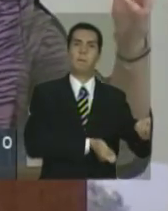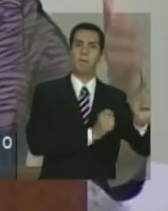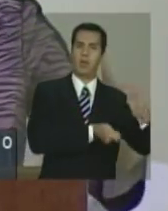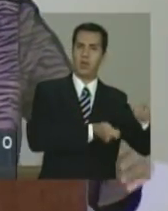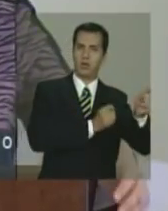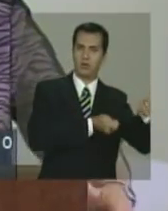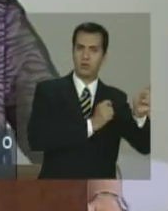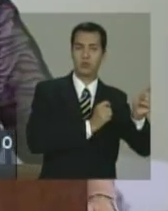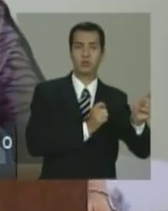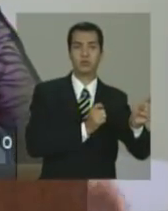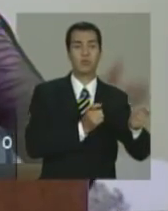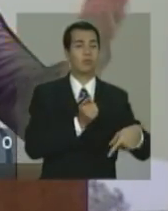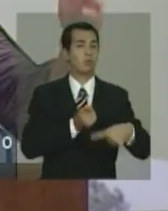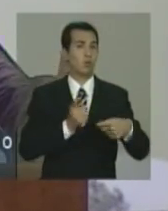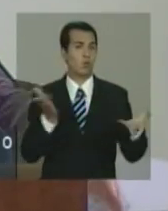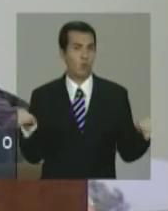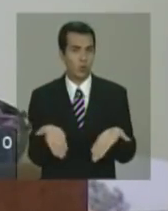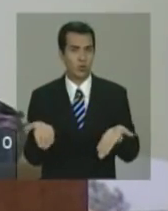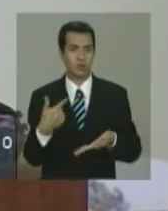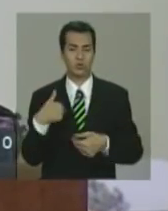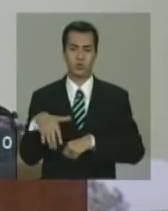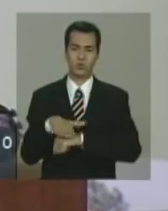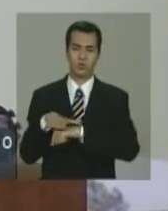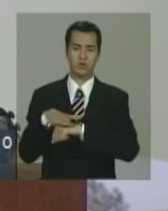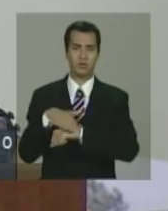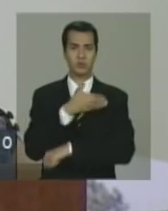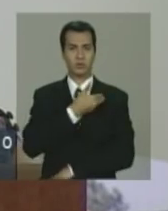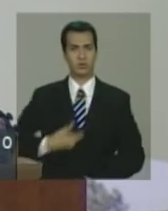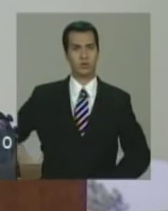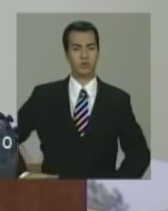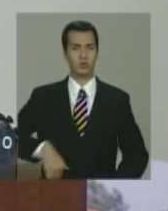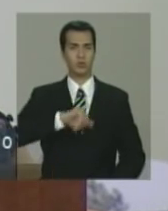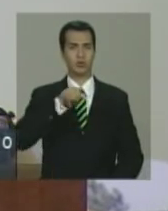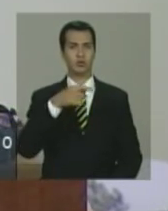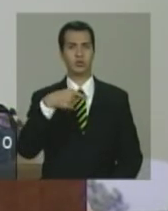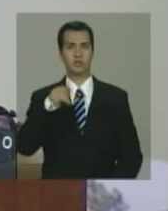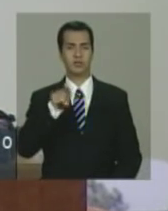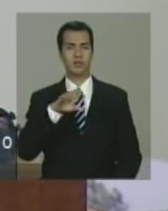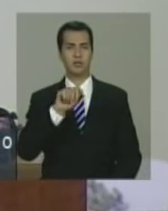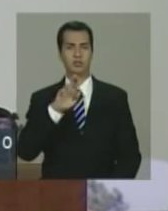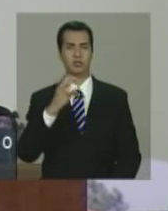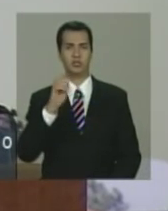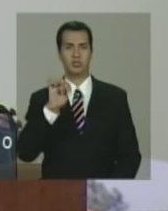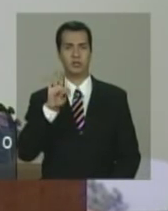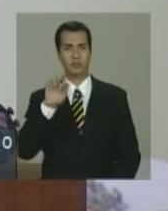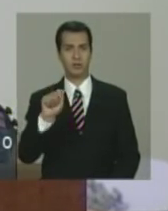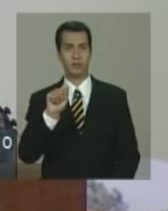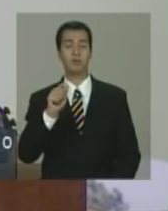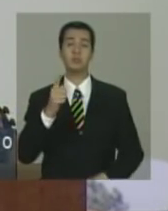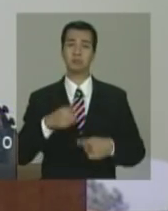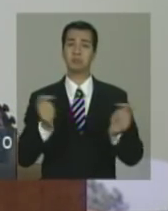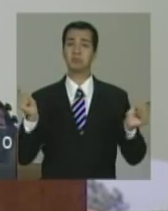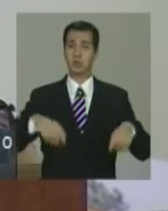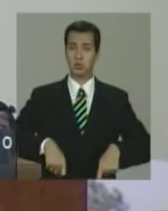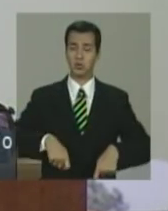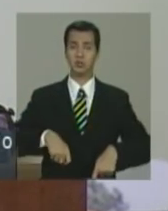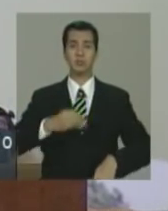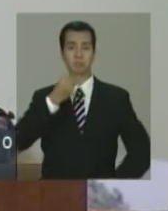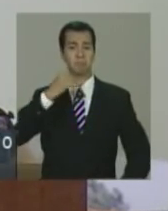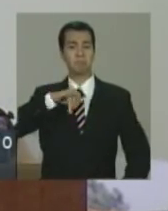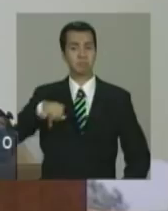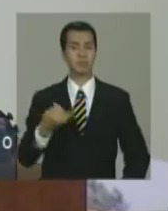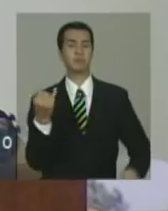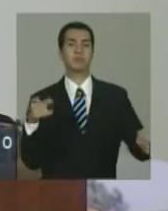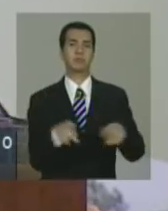como hoje eu estava conversando com o governador José de Anchieta, pode ser uma grande oportunidade o cultivo